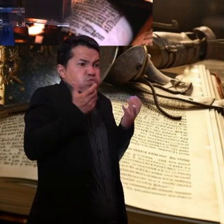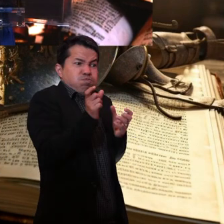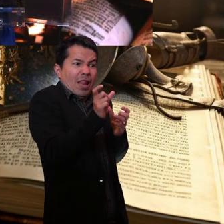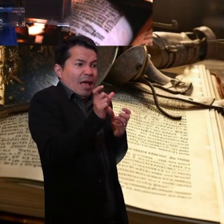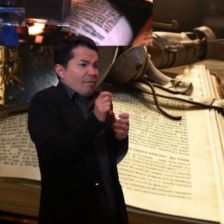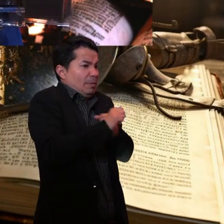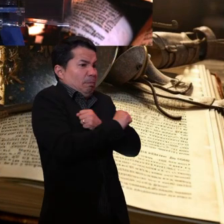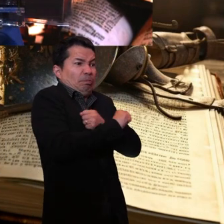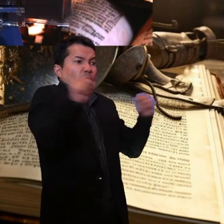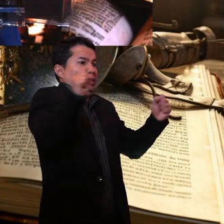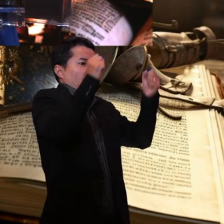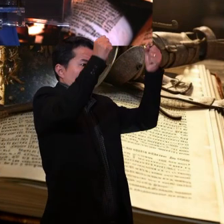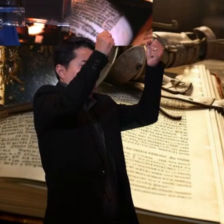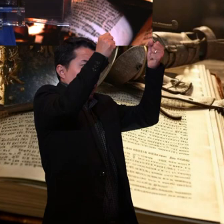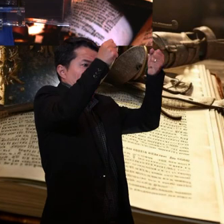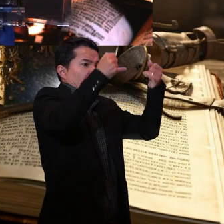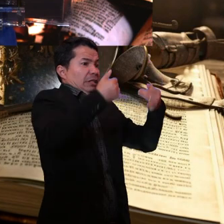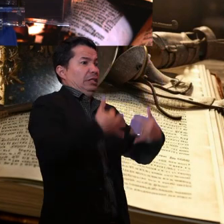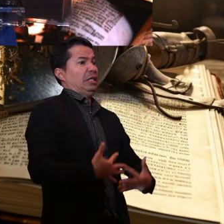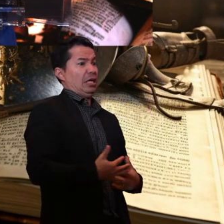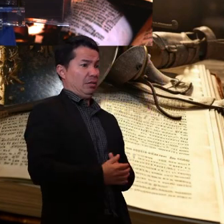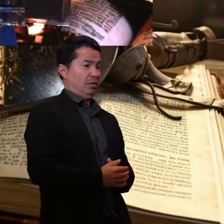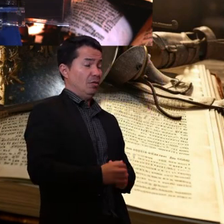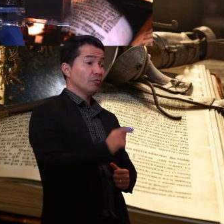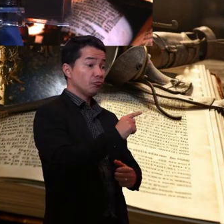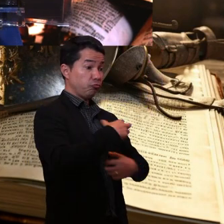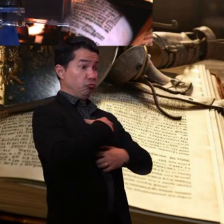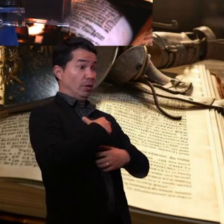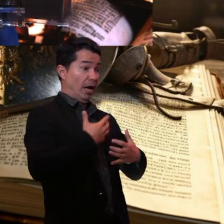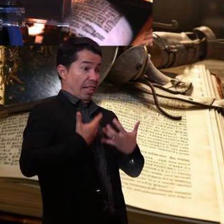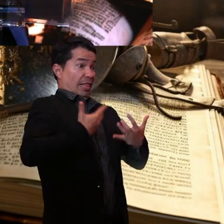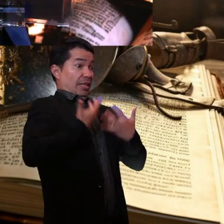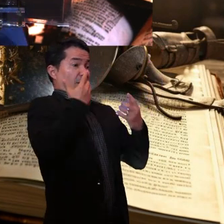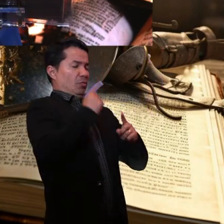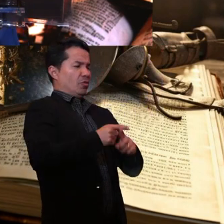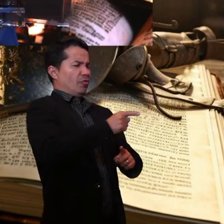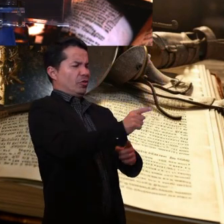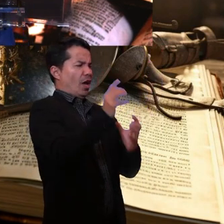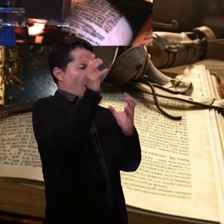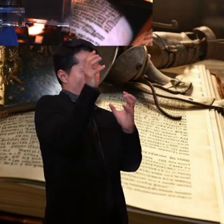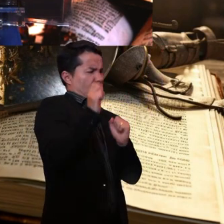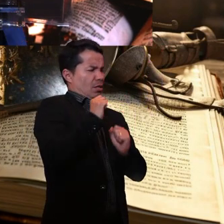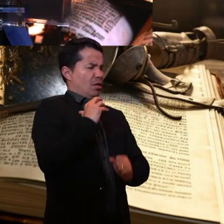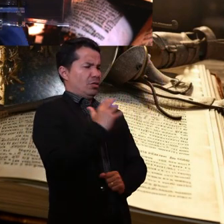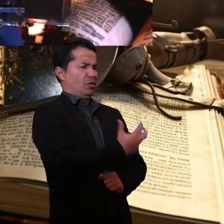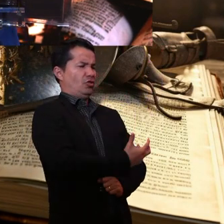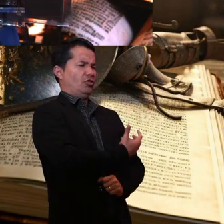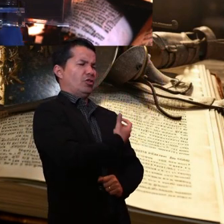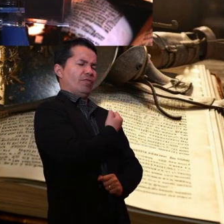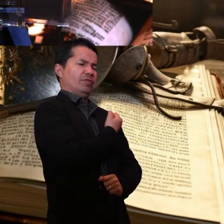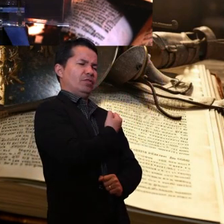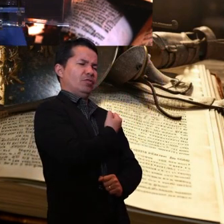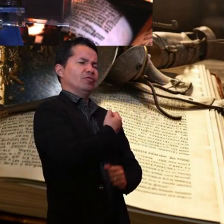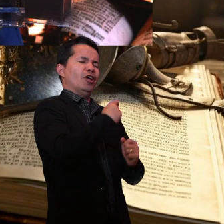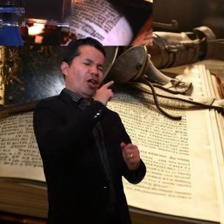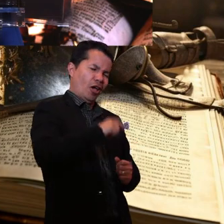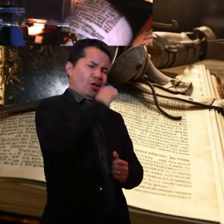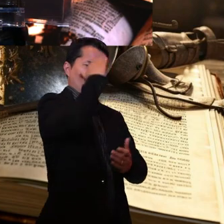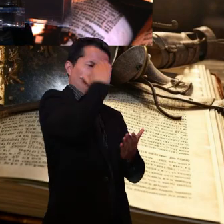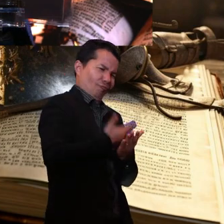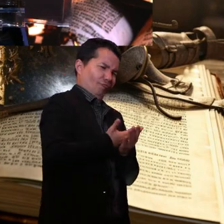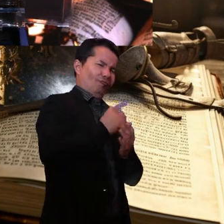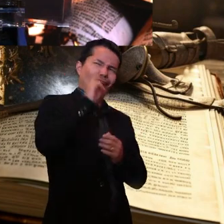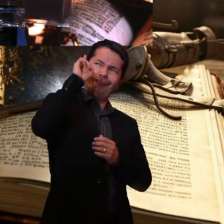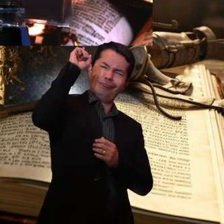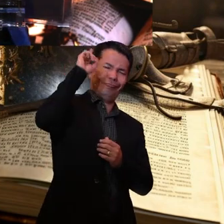descrever. Vocês têm essa alegria porque estão recebendo a sua salvação, que é o resultado da fé